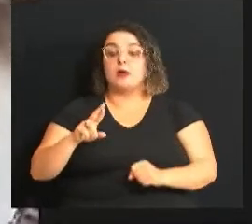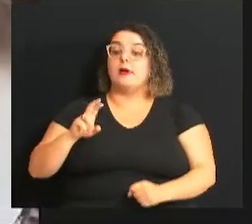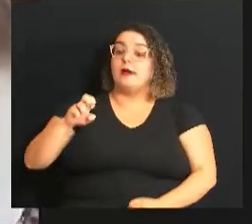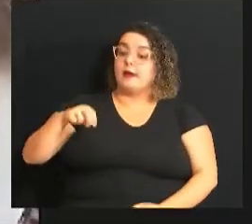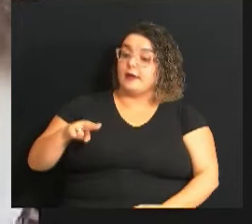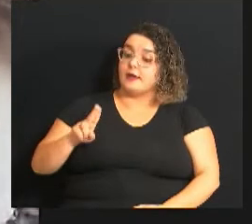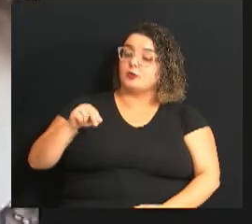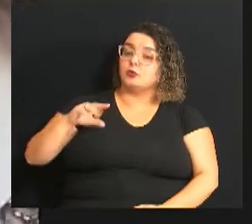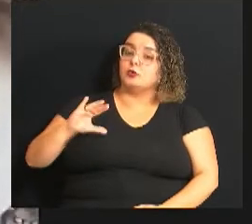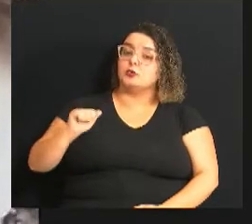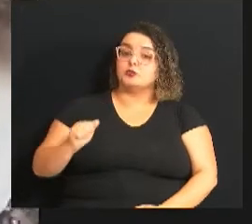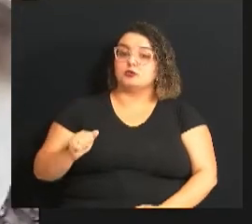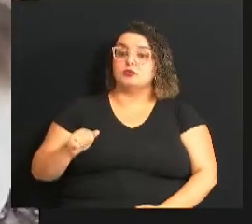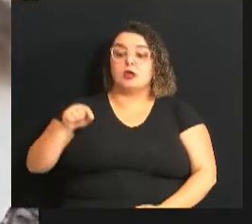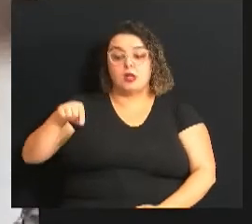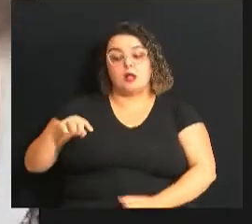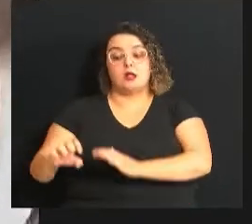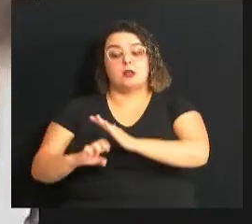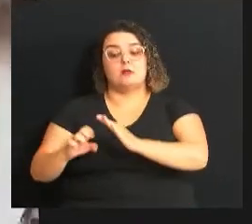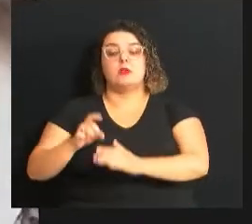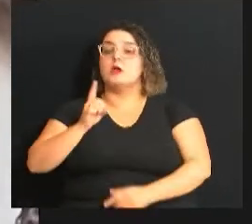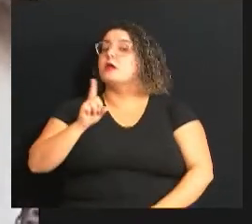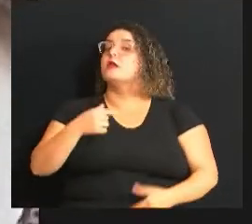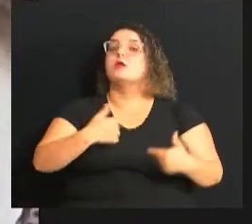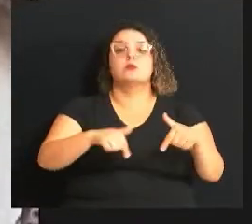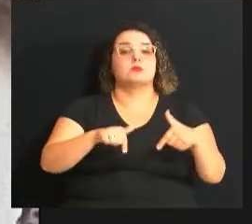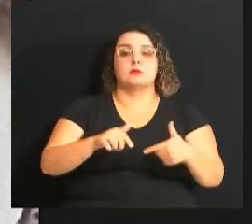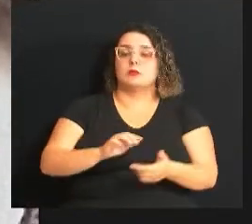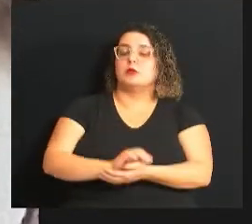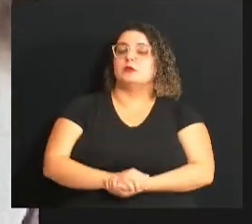do empregador e não por parte do trabalhador.